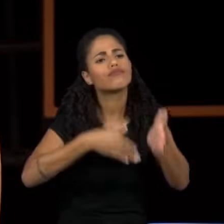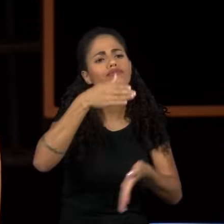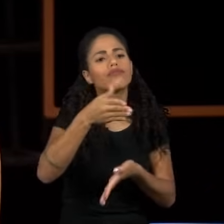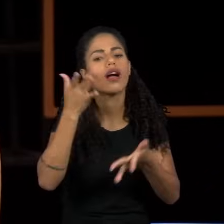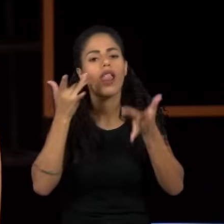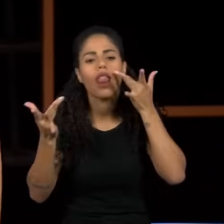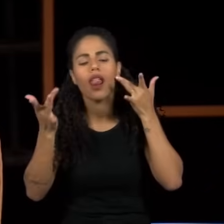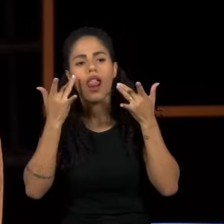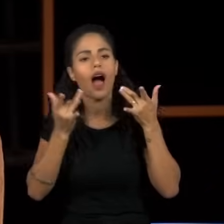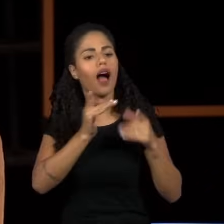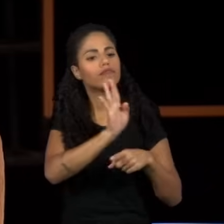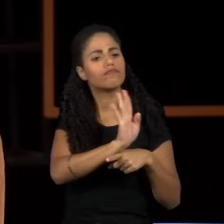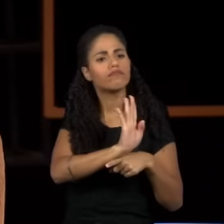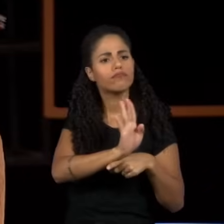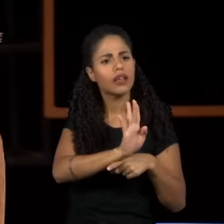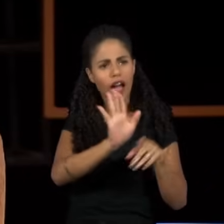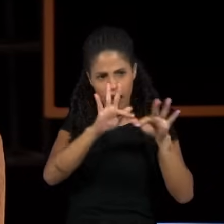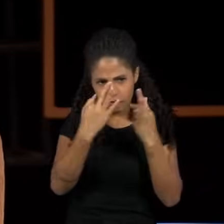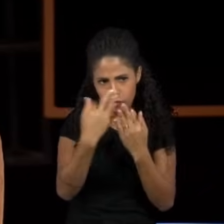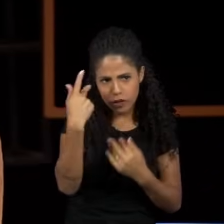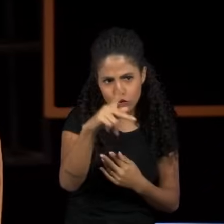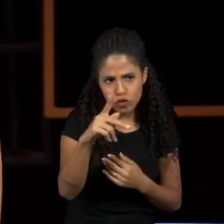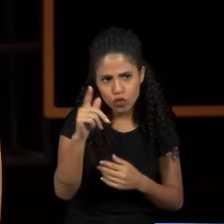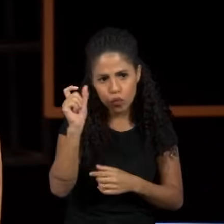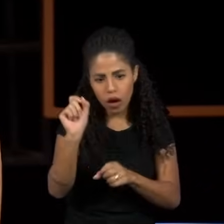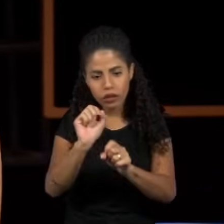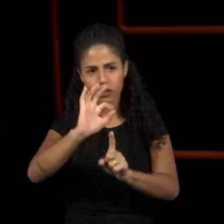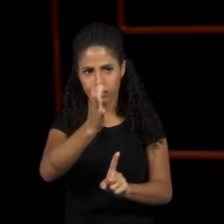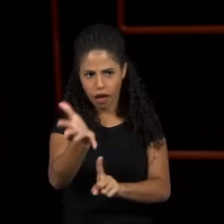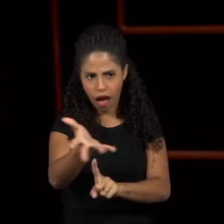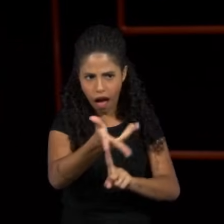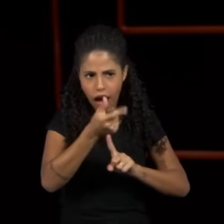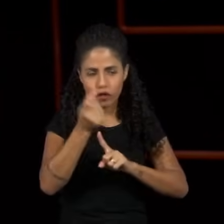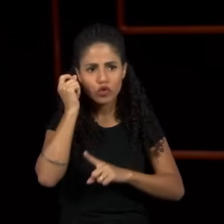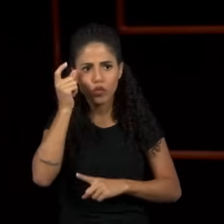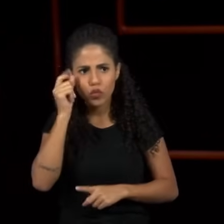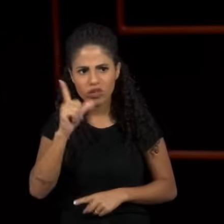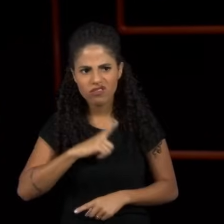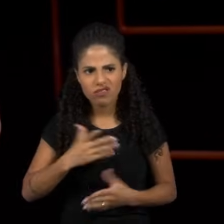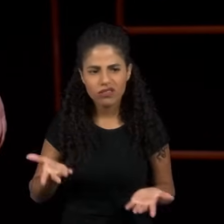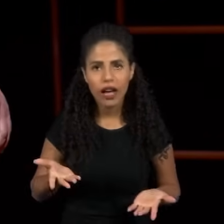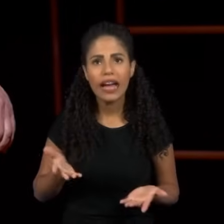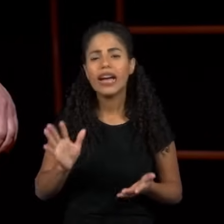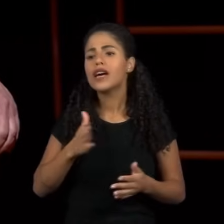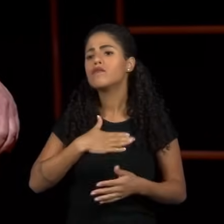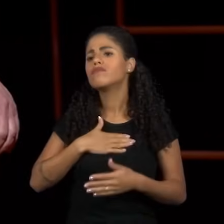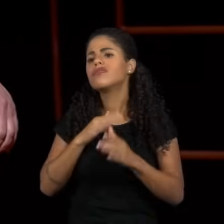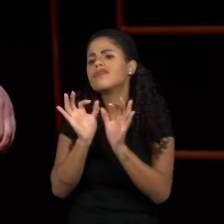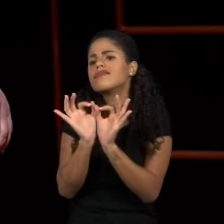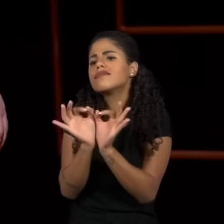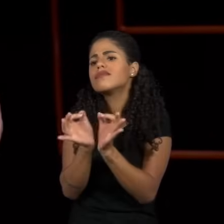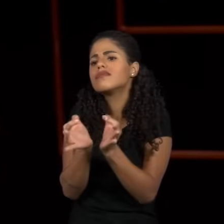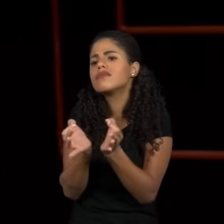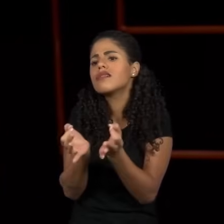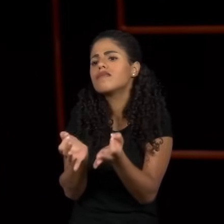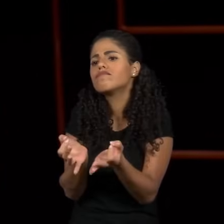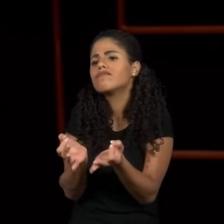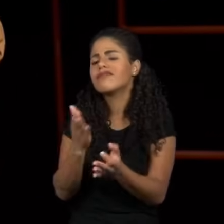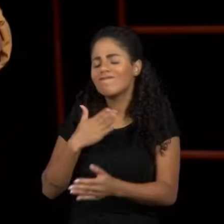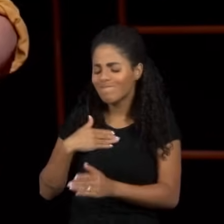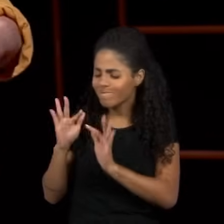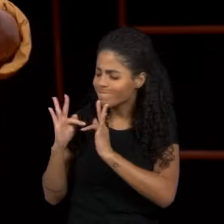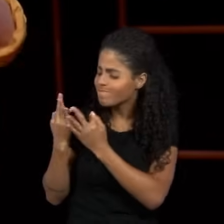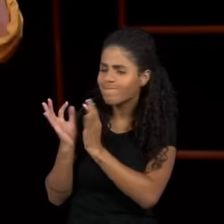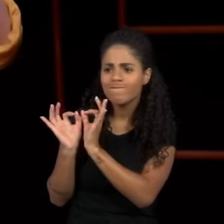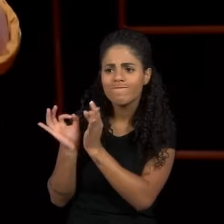naquela época? A sua família tinha hábitos culturais? Como não, é que eu venho de uma família muito simples, mas as minhas